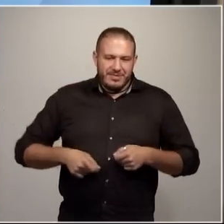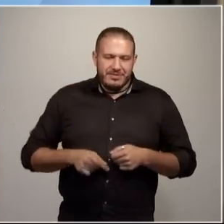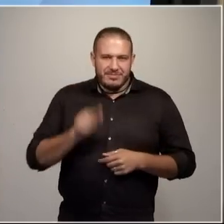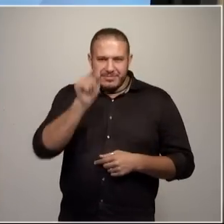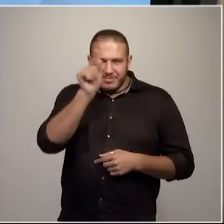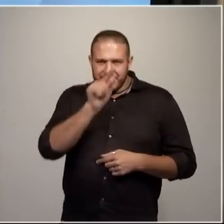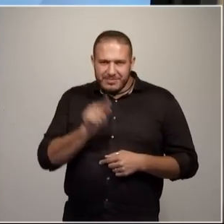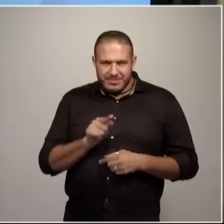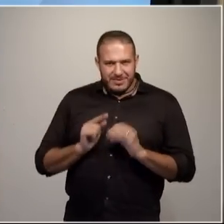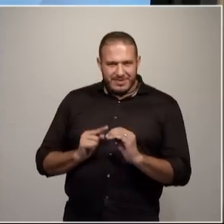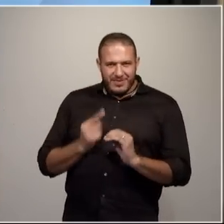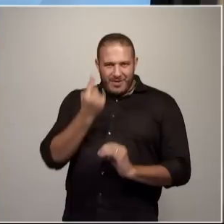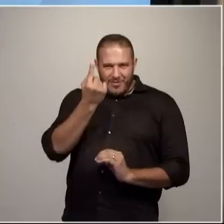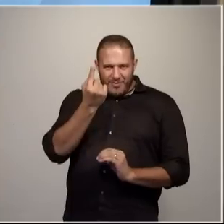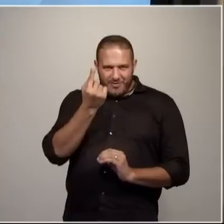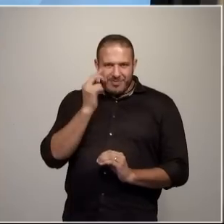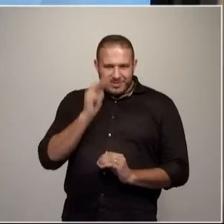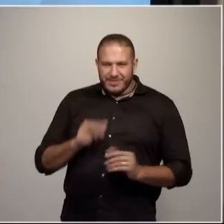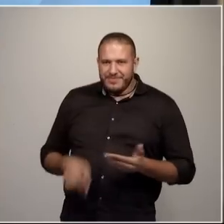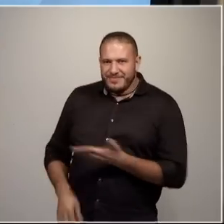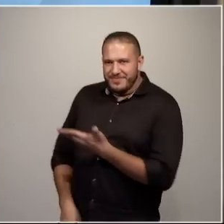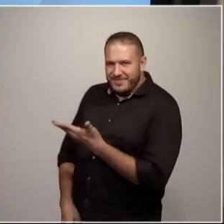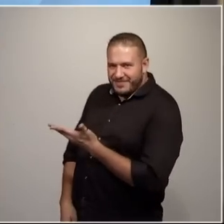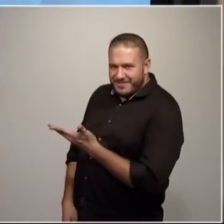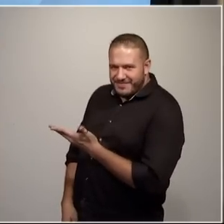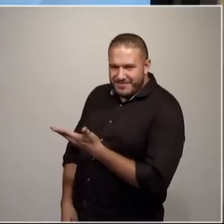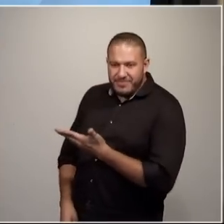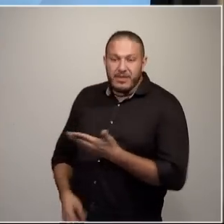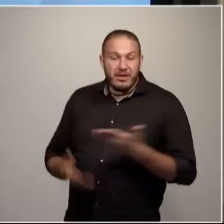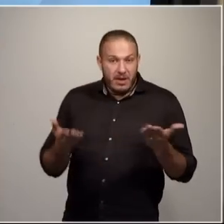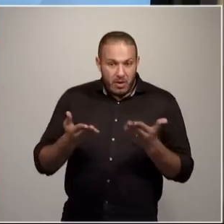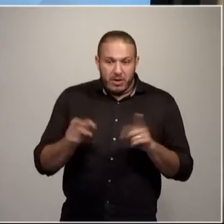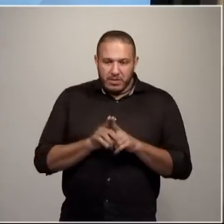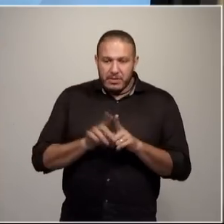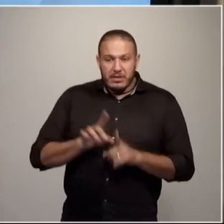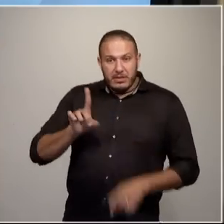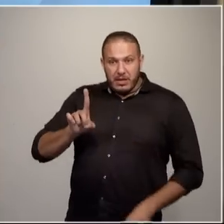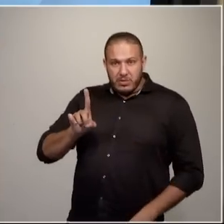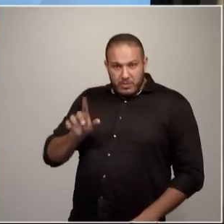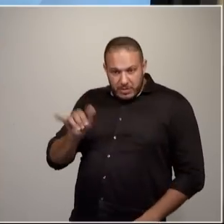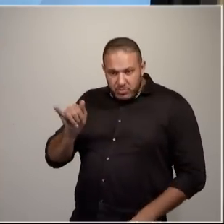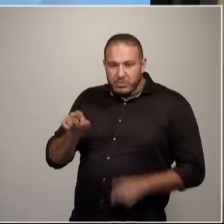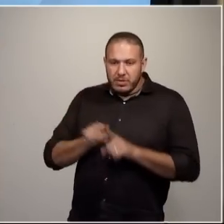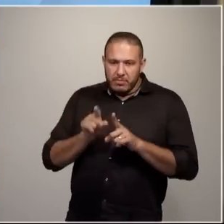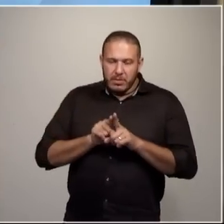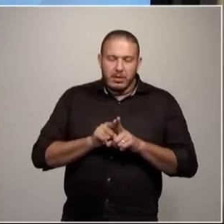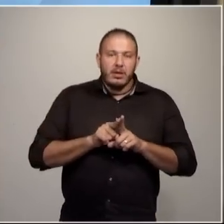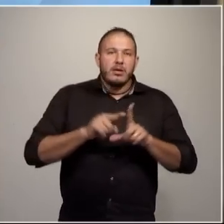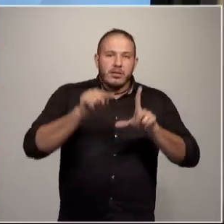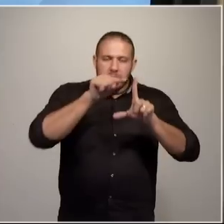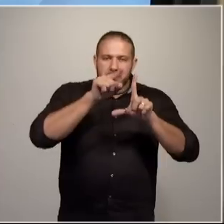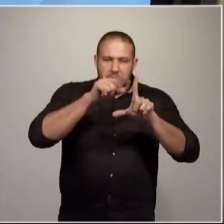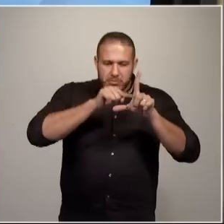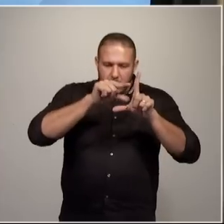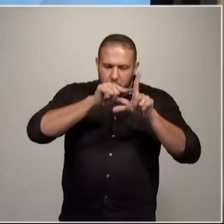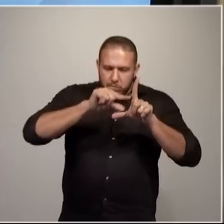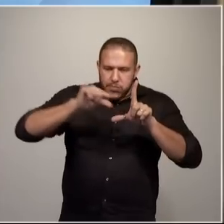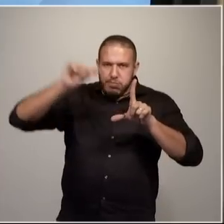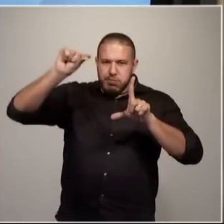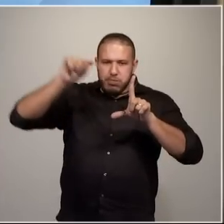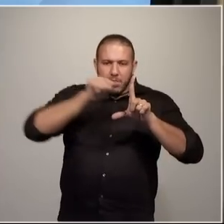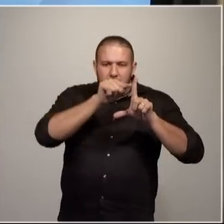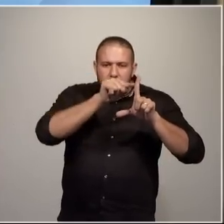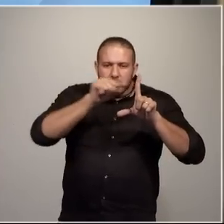Esse dy vai de 0 a 1. E agora, dado um y genérico, o x na horizontal vai